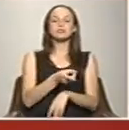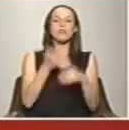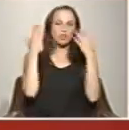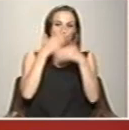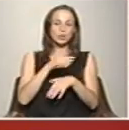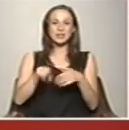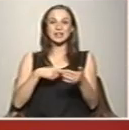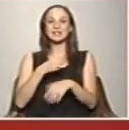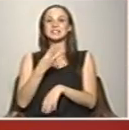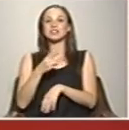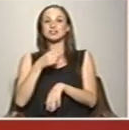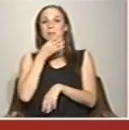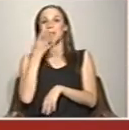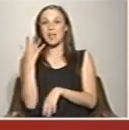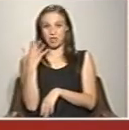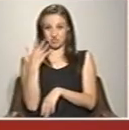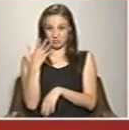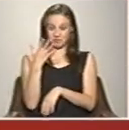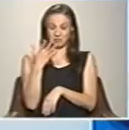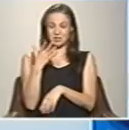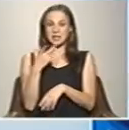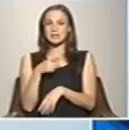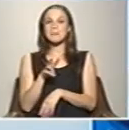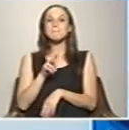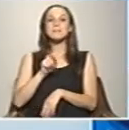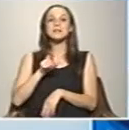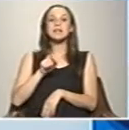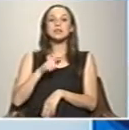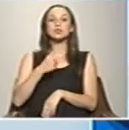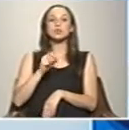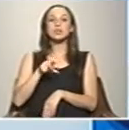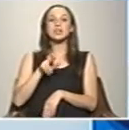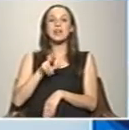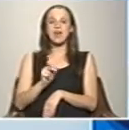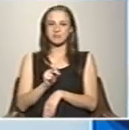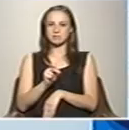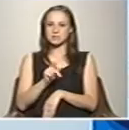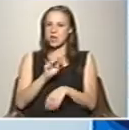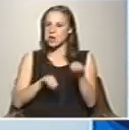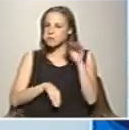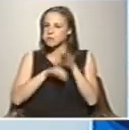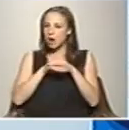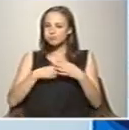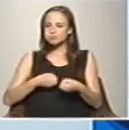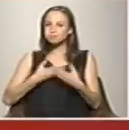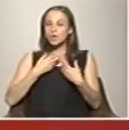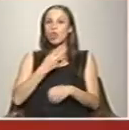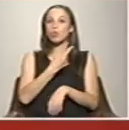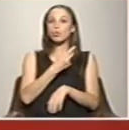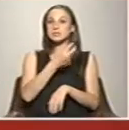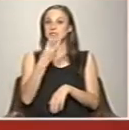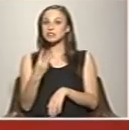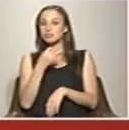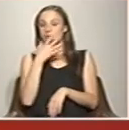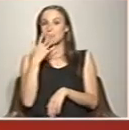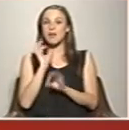essa substância que vai se transformar em melatonina está quase a chegar ao seu expoente máximo. E entre as 2 e as 3, temos essa